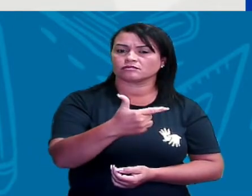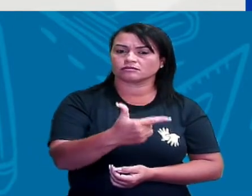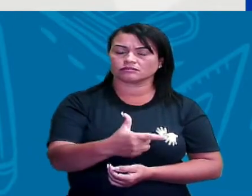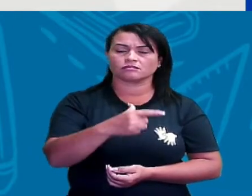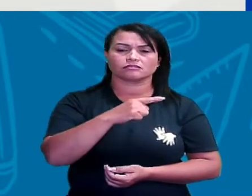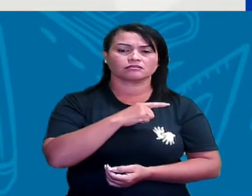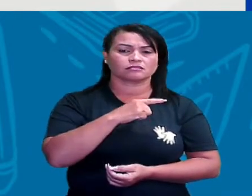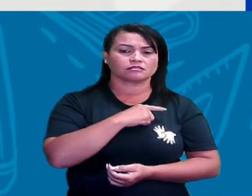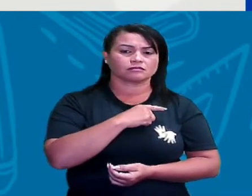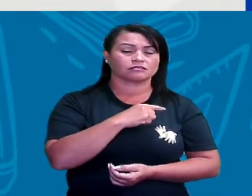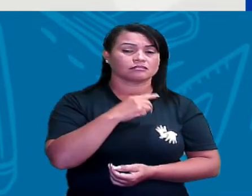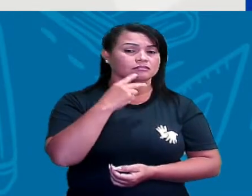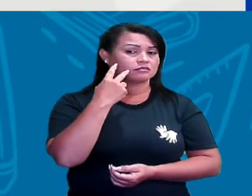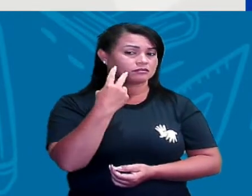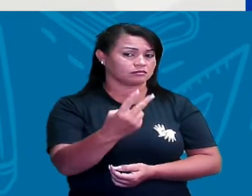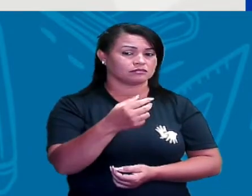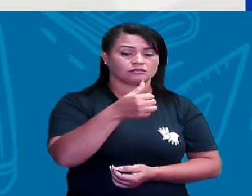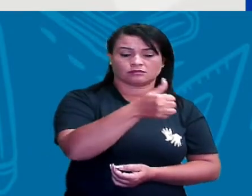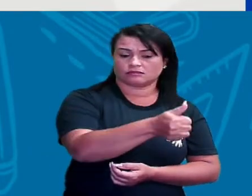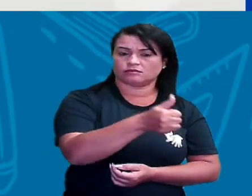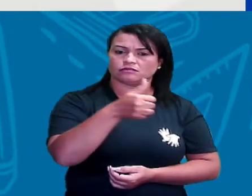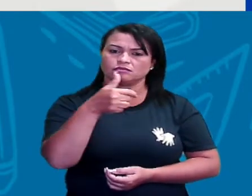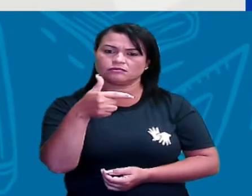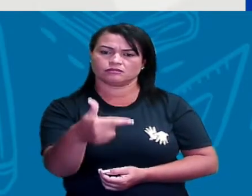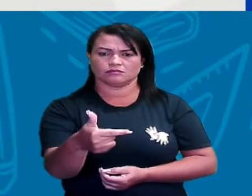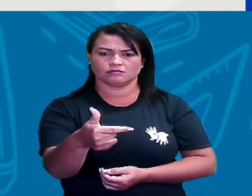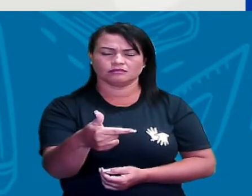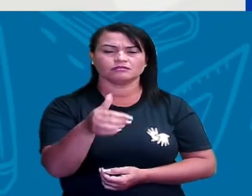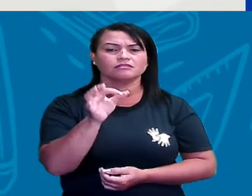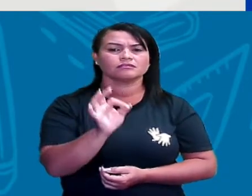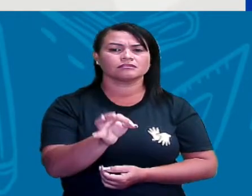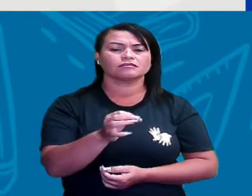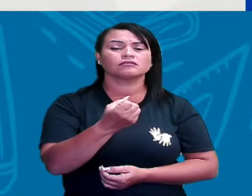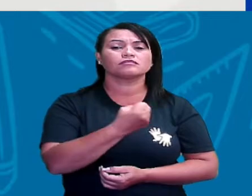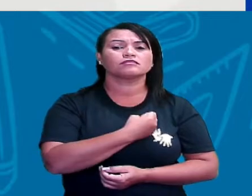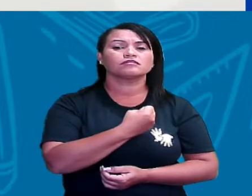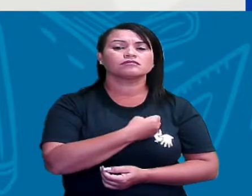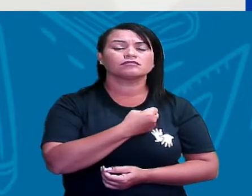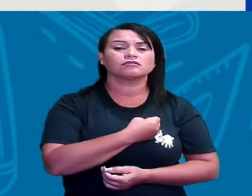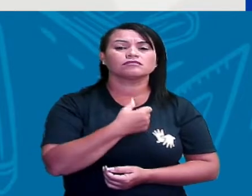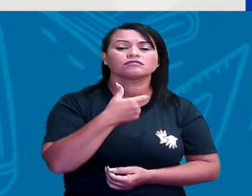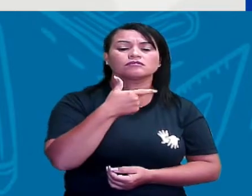2 algarismos, o número 1 e o número 2. Já o número